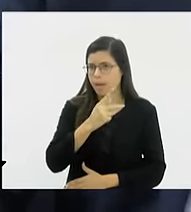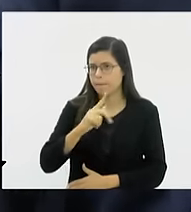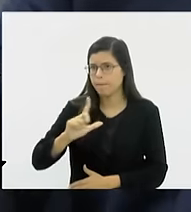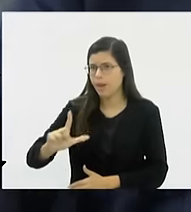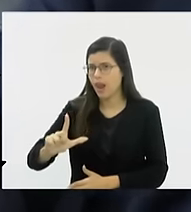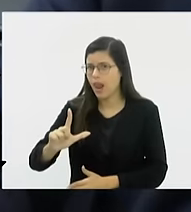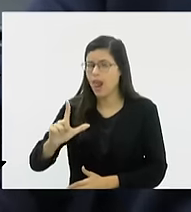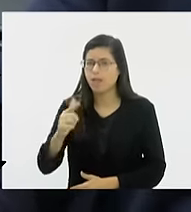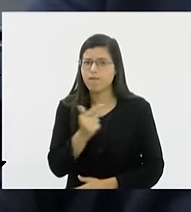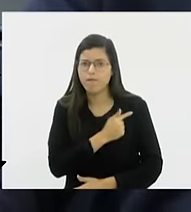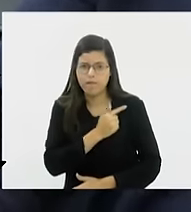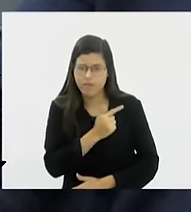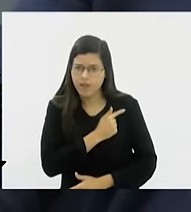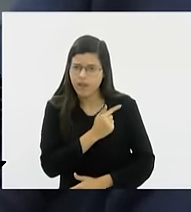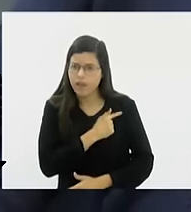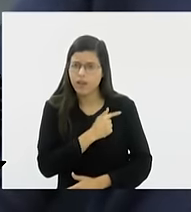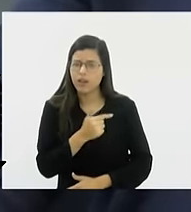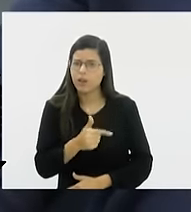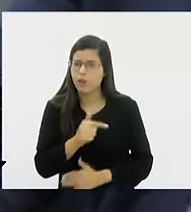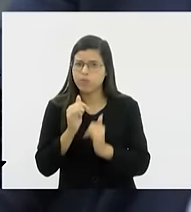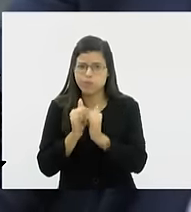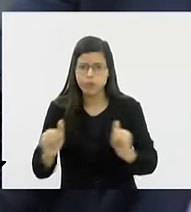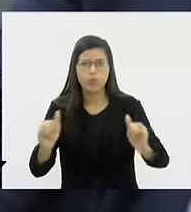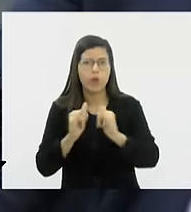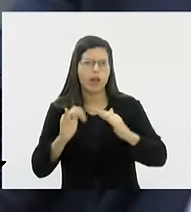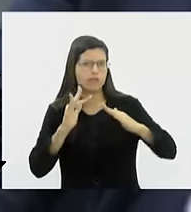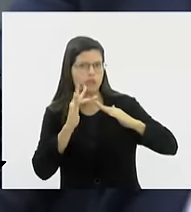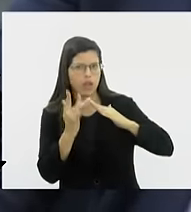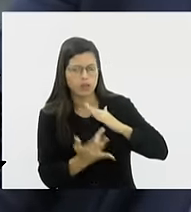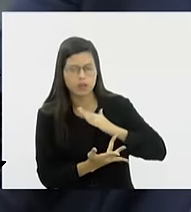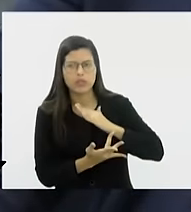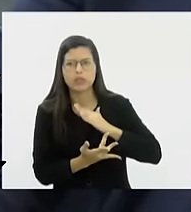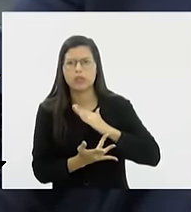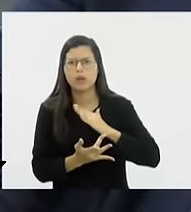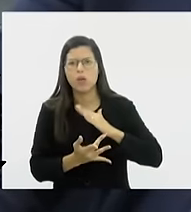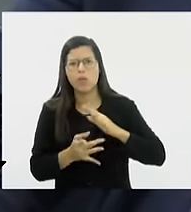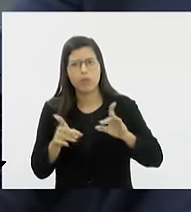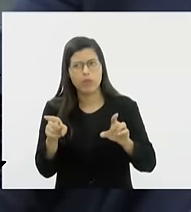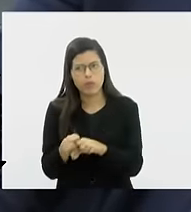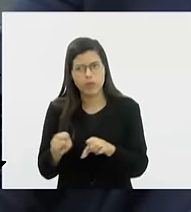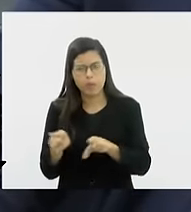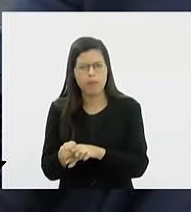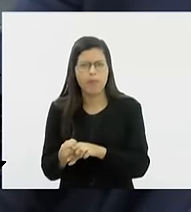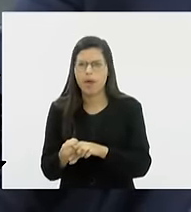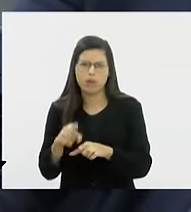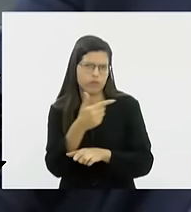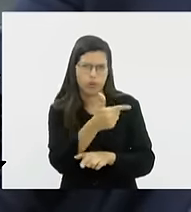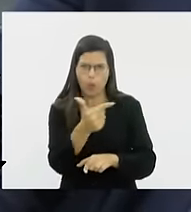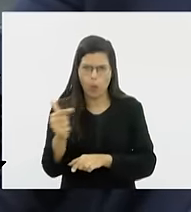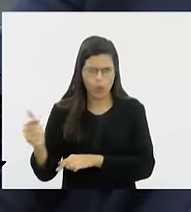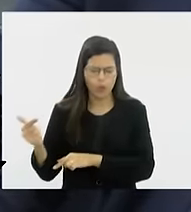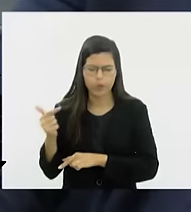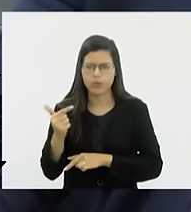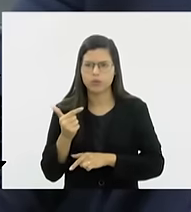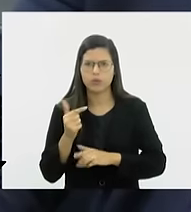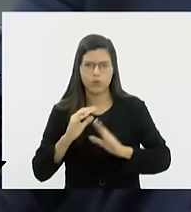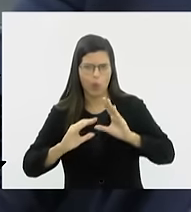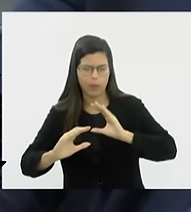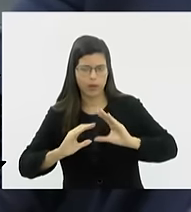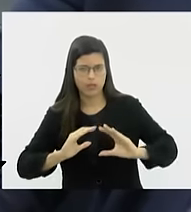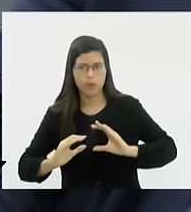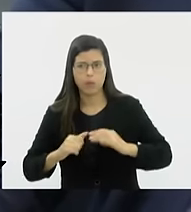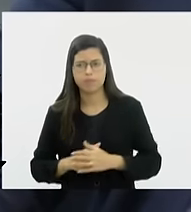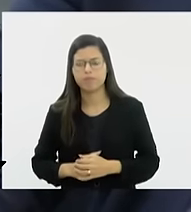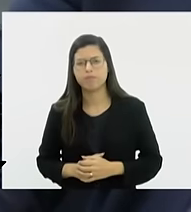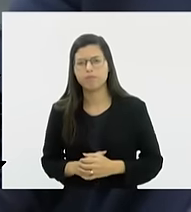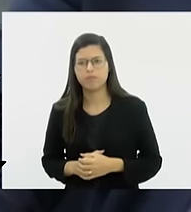que foi amplamente divulgado, não só em redes sociais, mas nos veículos de comunicação, que eles